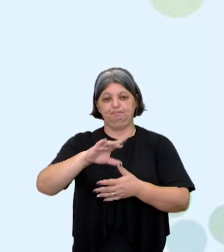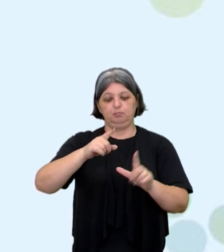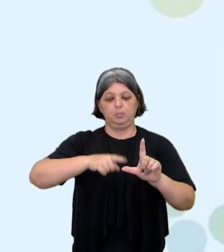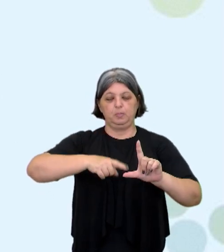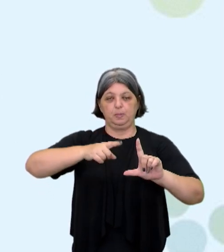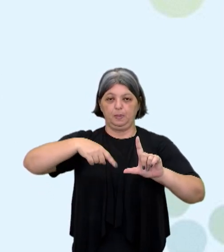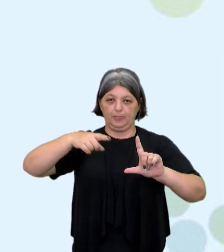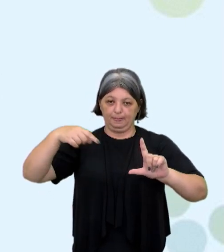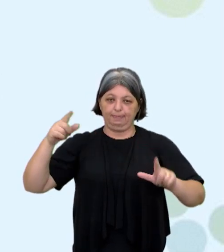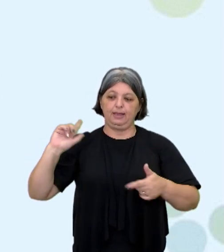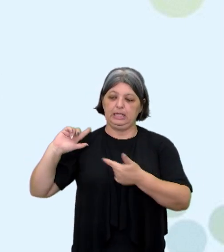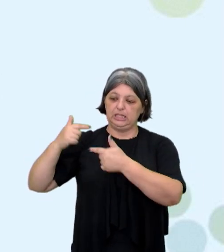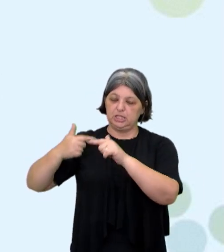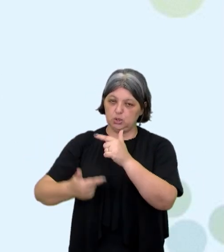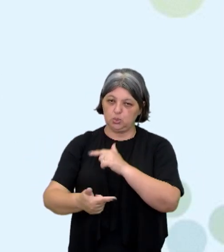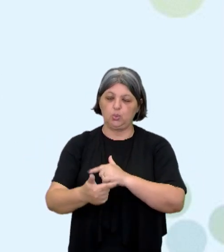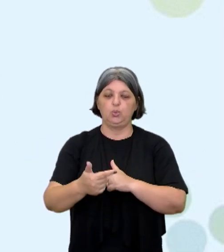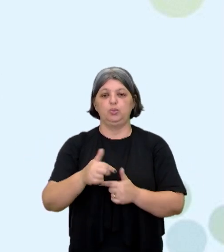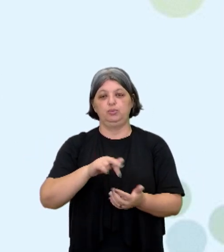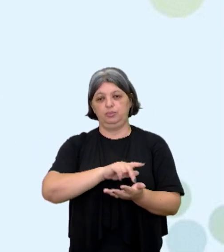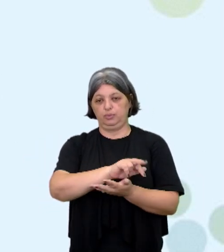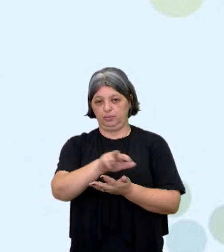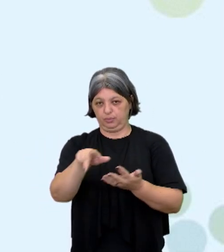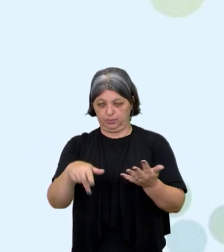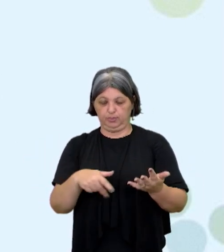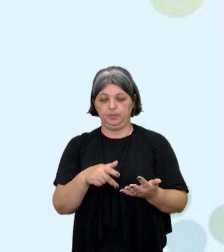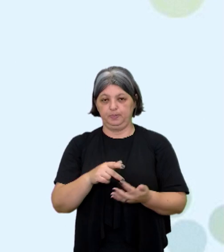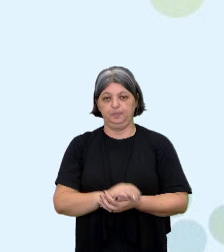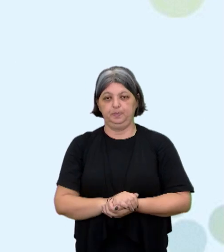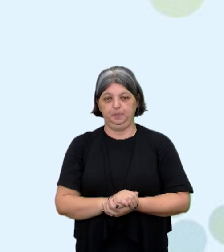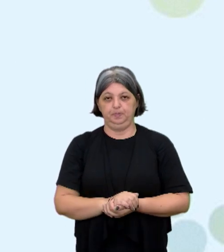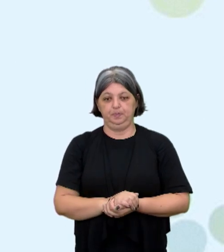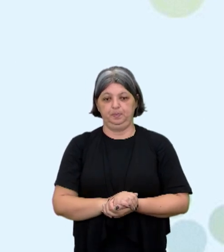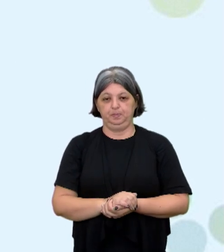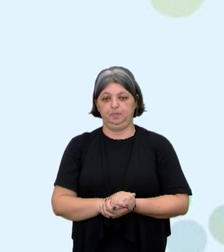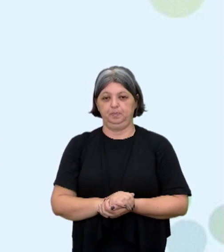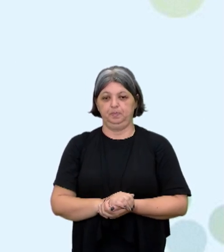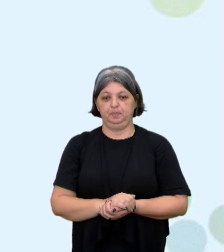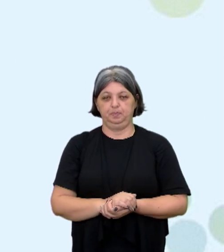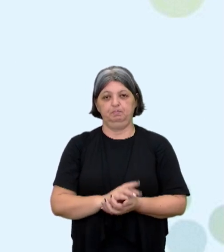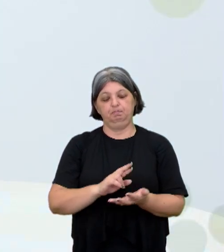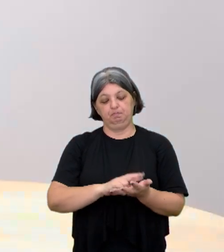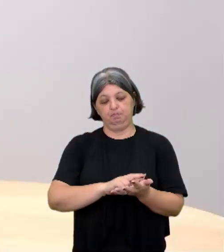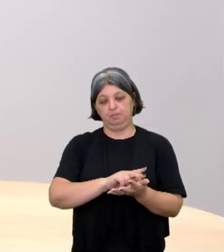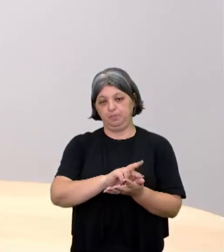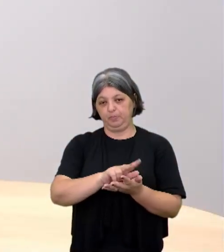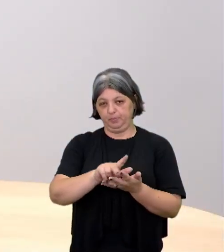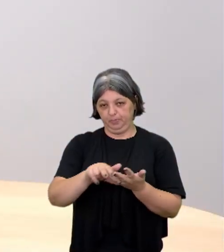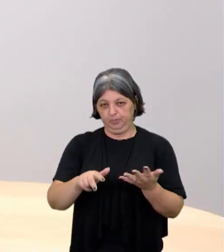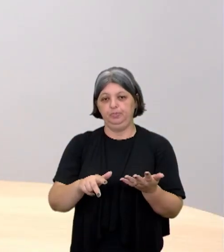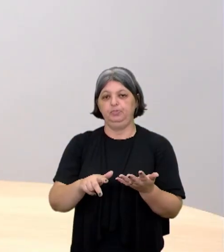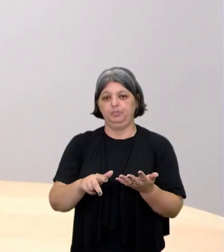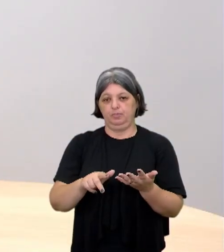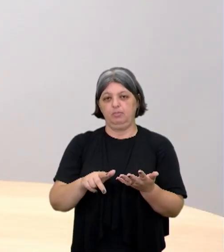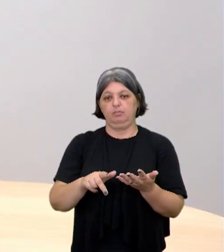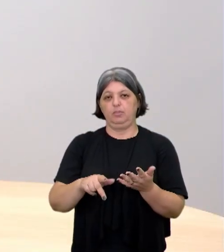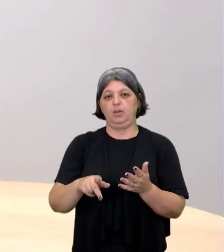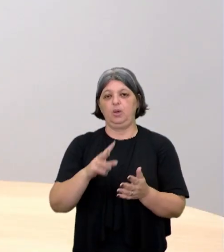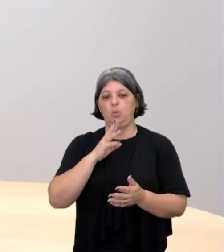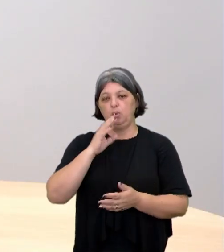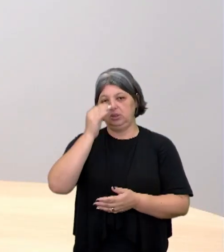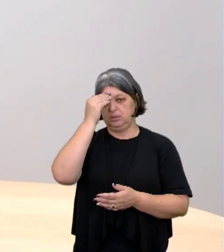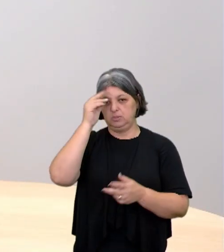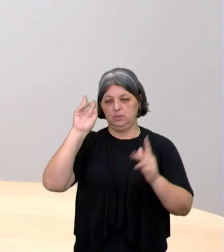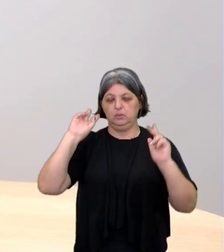tradições orais, enfim, tudo que é advindo aí das diferentes áreas do conhecimento humano,